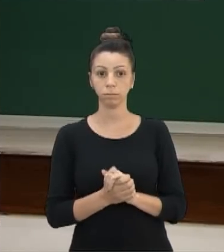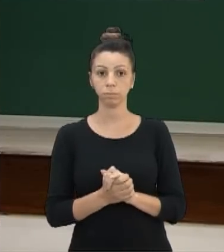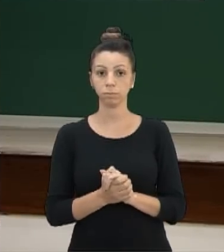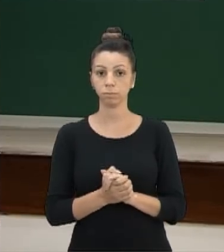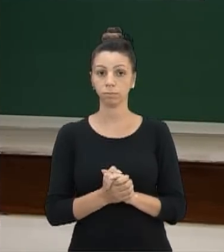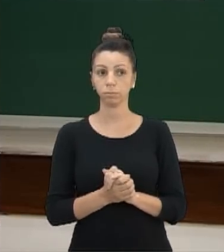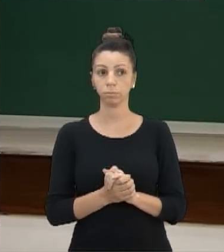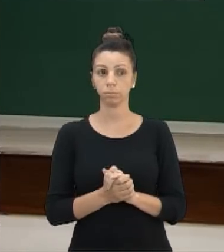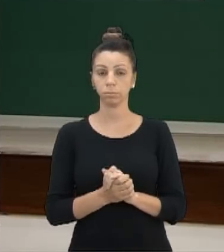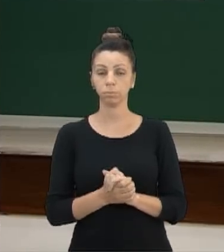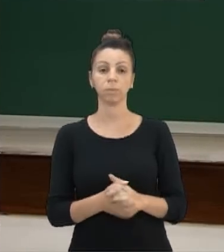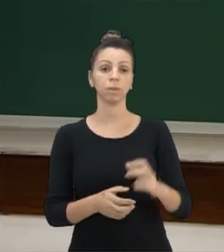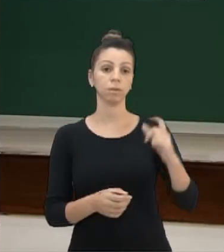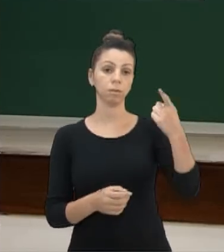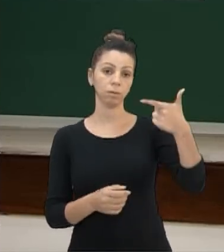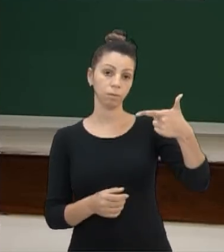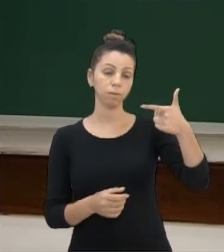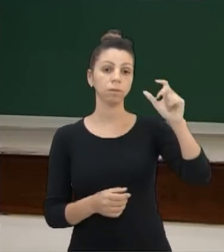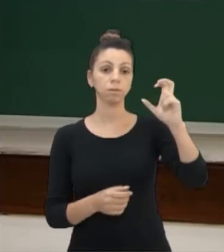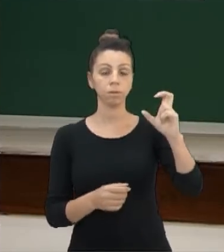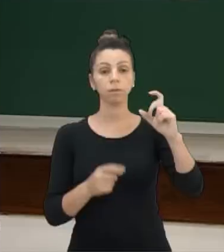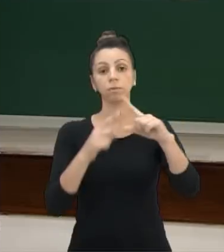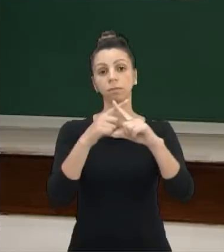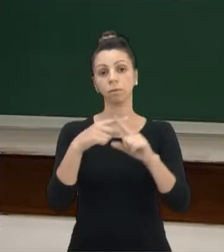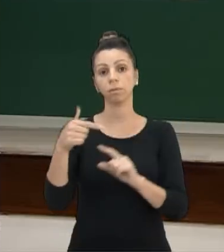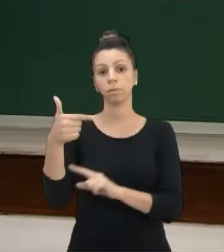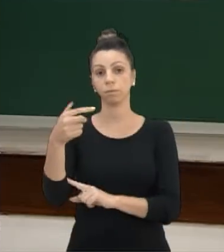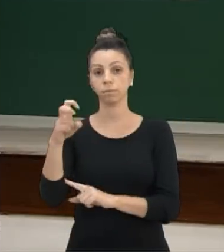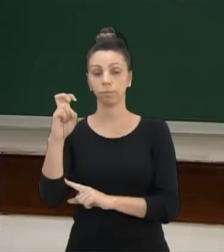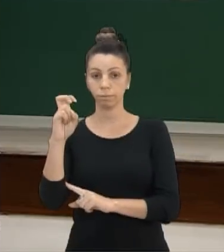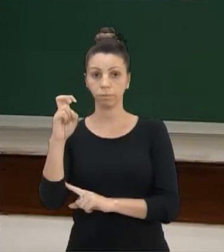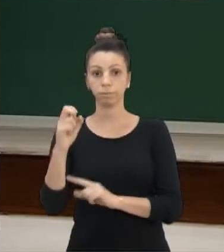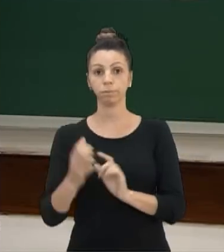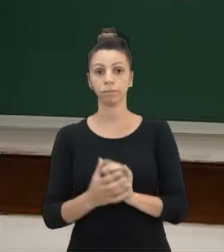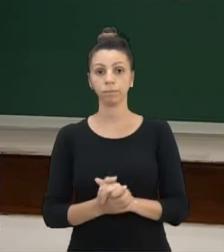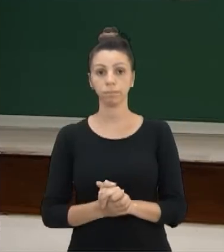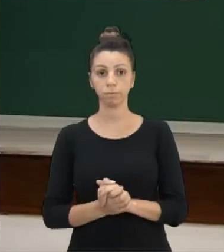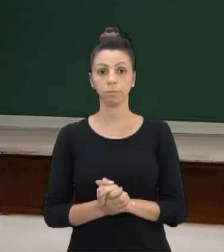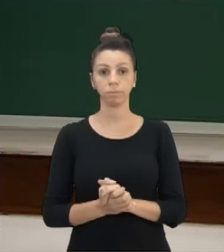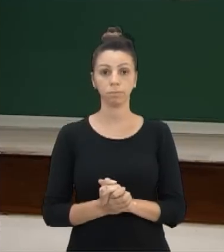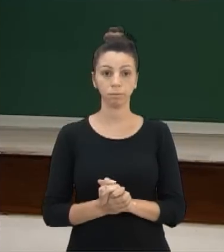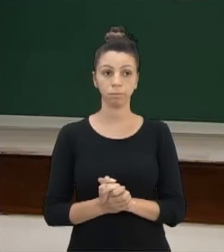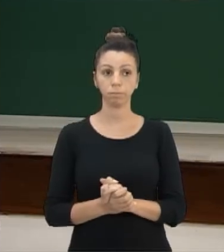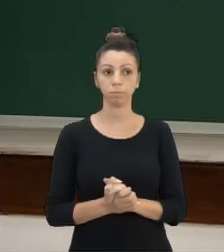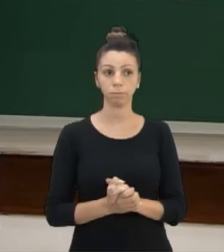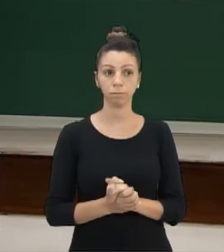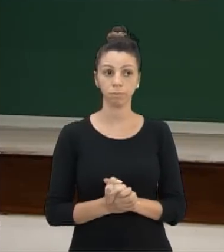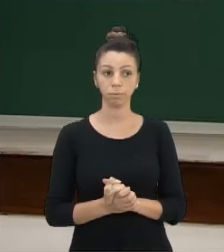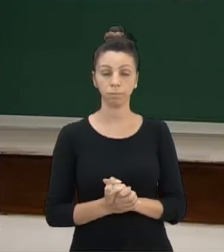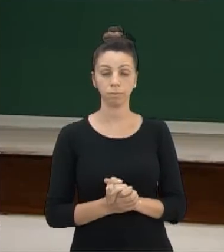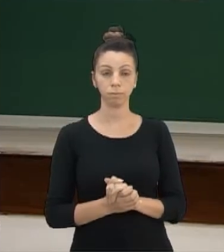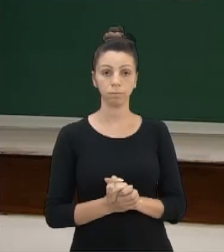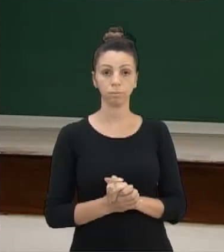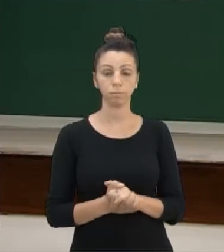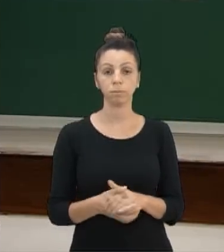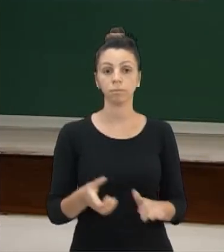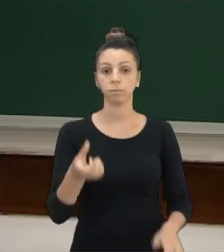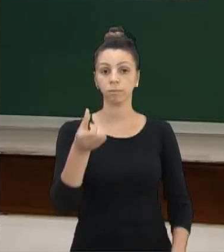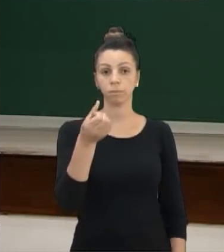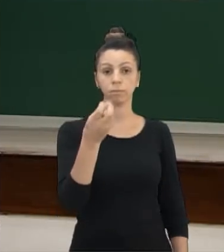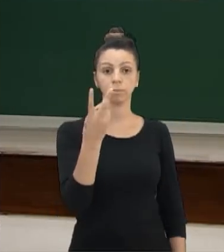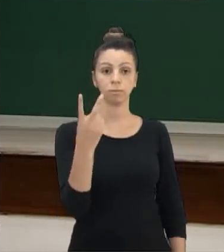a nossa continha do 25 vezes 25. A gente calculou no quadro agora há pouco essa continha. 25 vezes